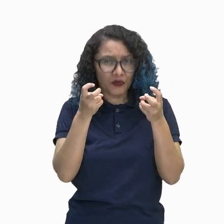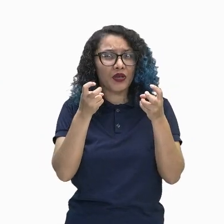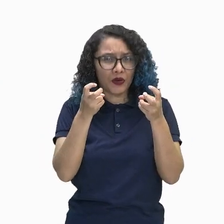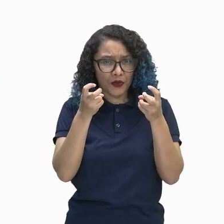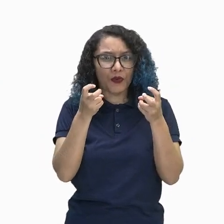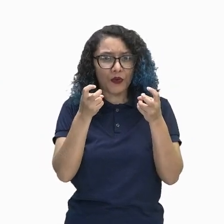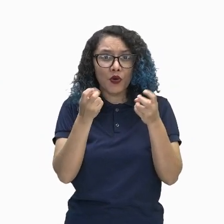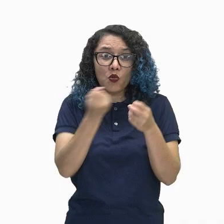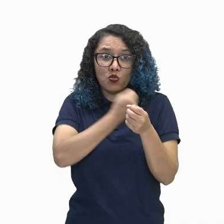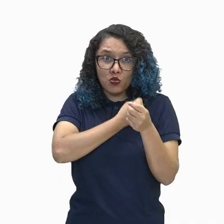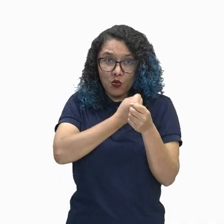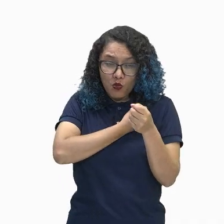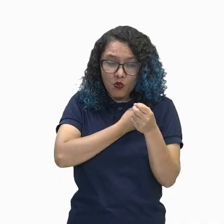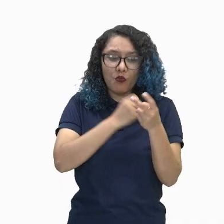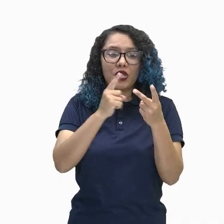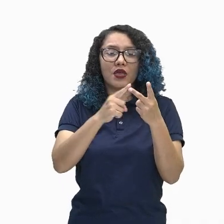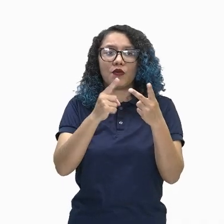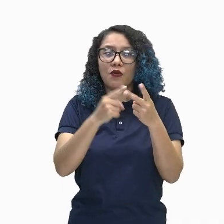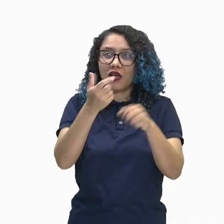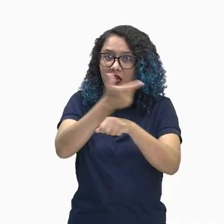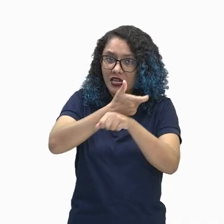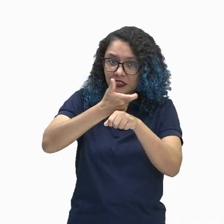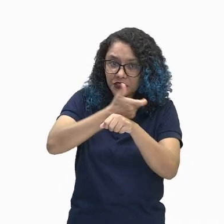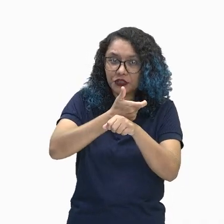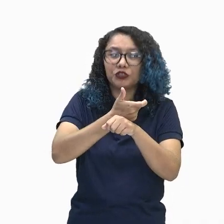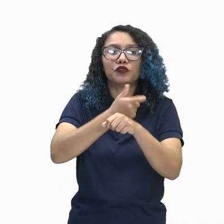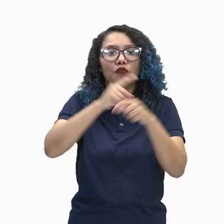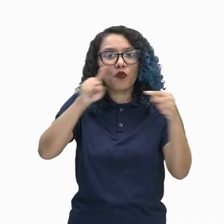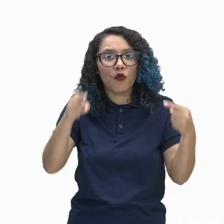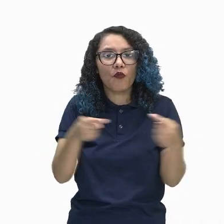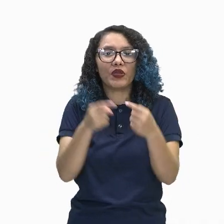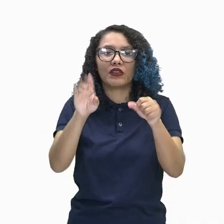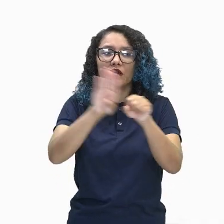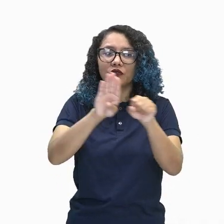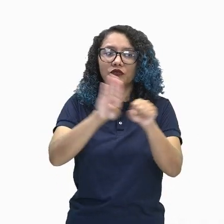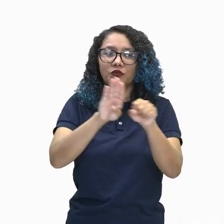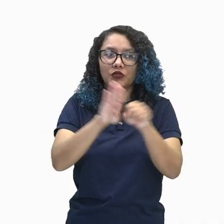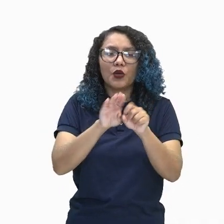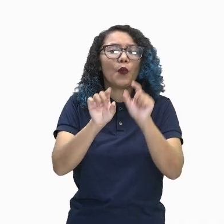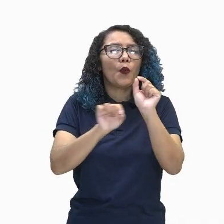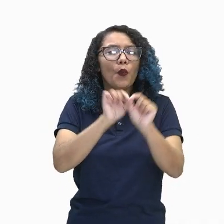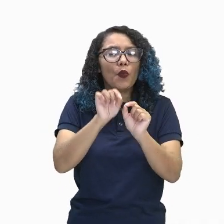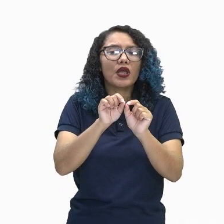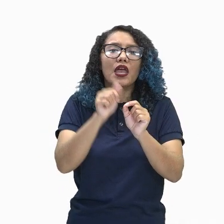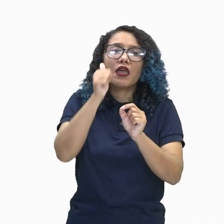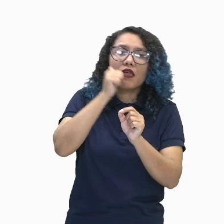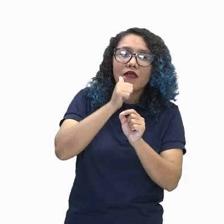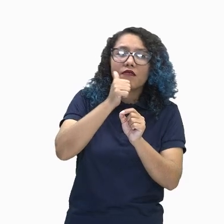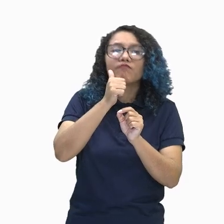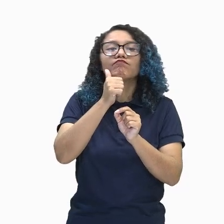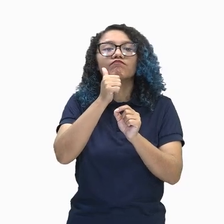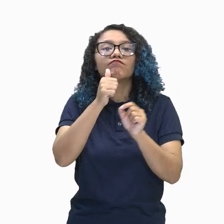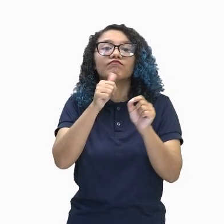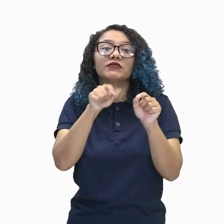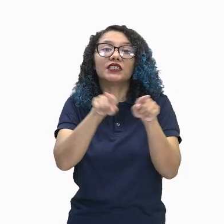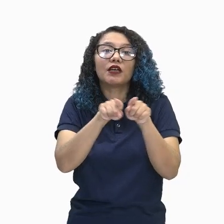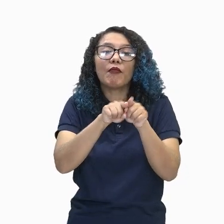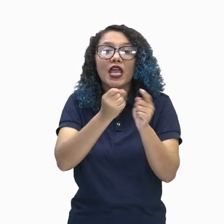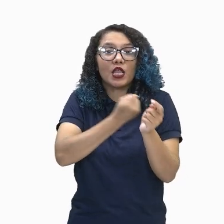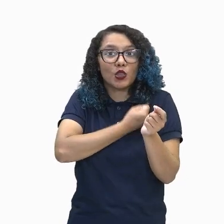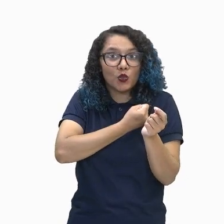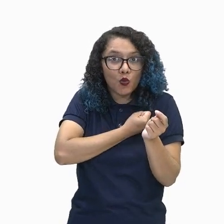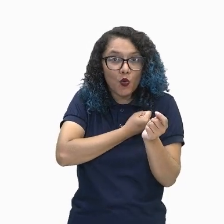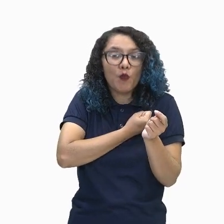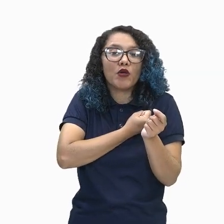tanto o numeral quanto o adjetivo concordam com o substantivo em gênero e número, pois